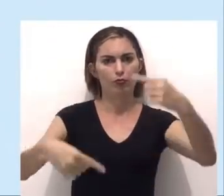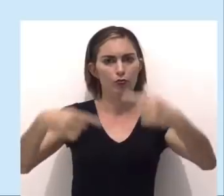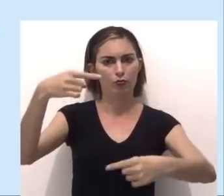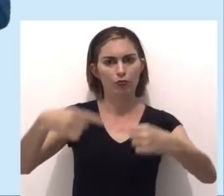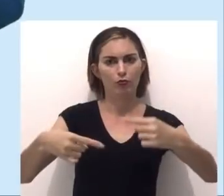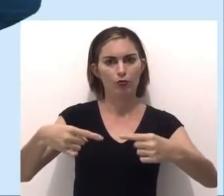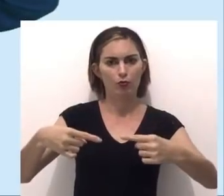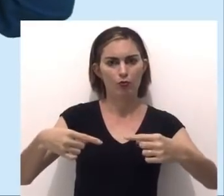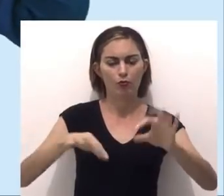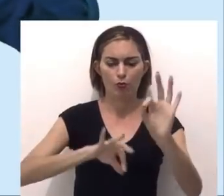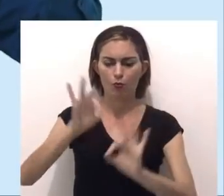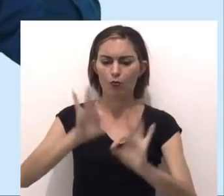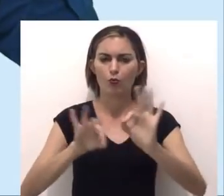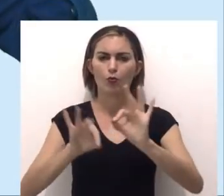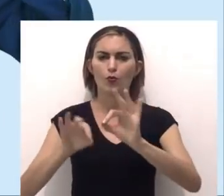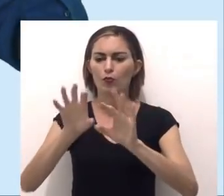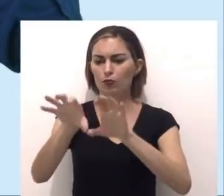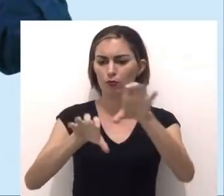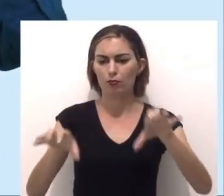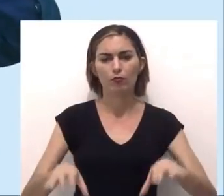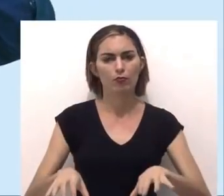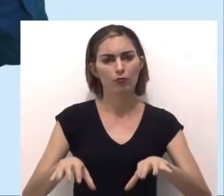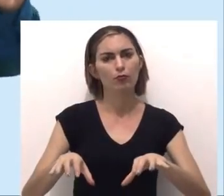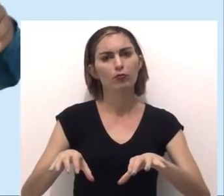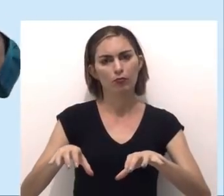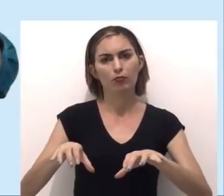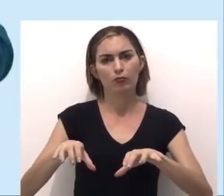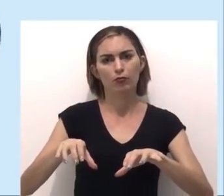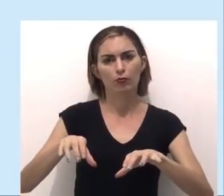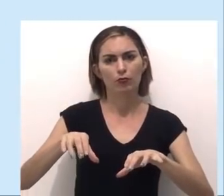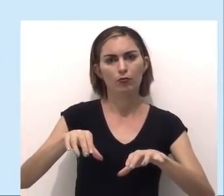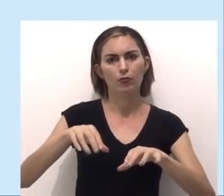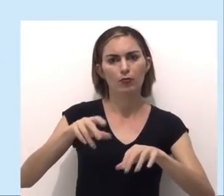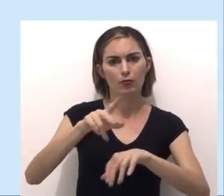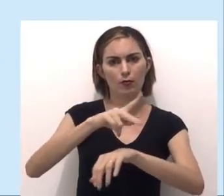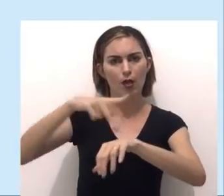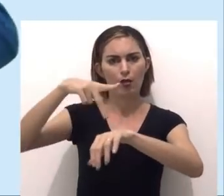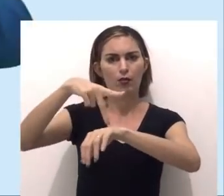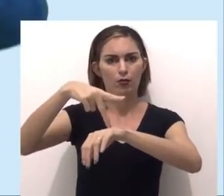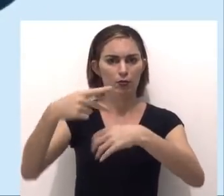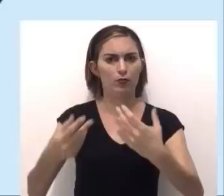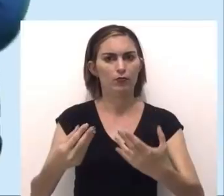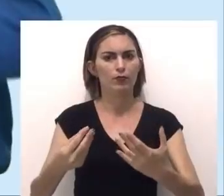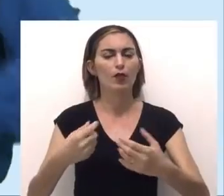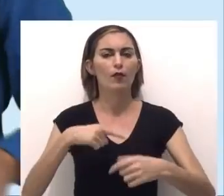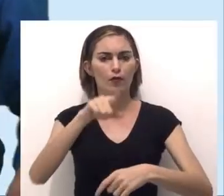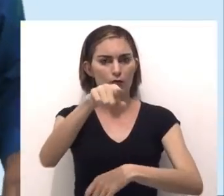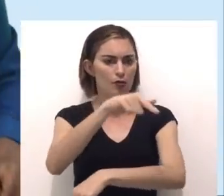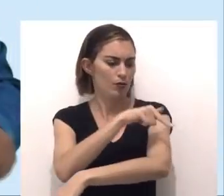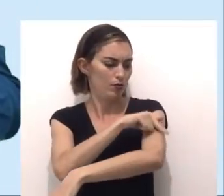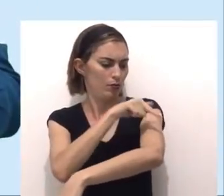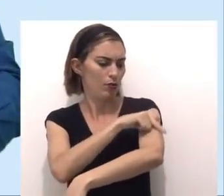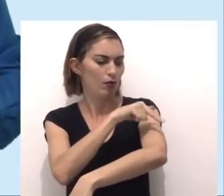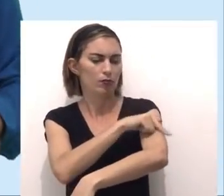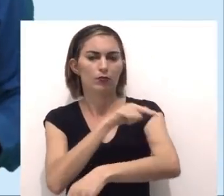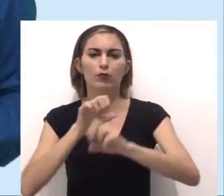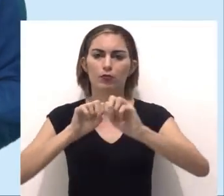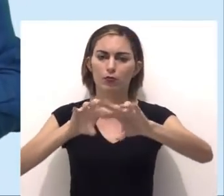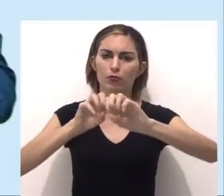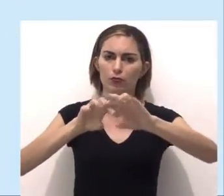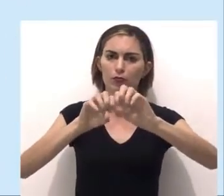política e a construção dos territórios nacionais. Então, vocês do 7º ano do